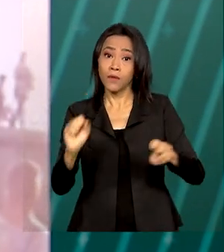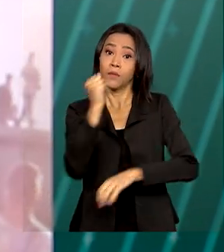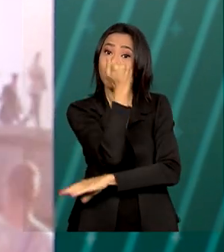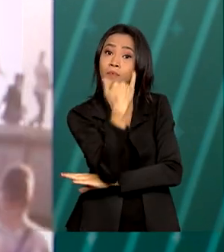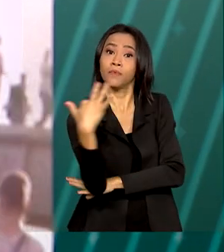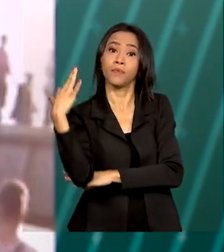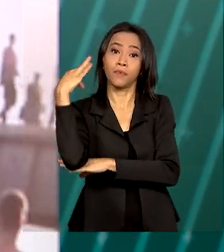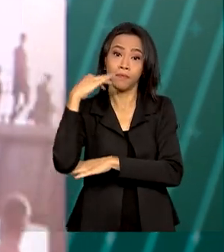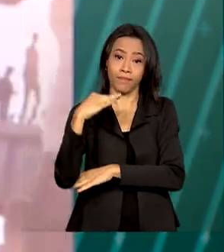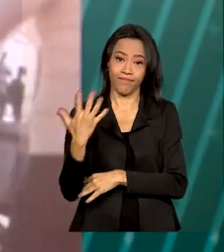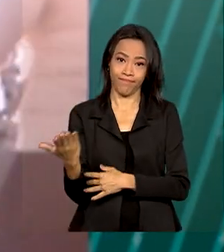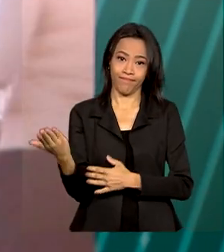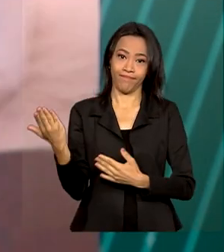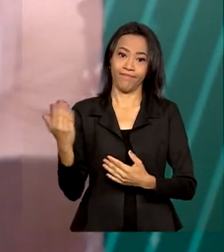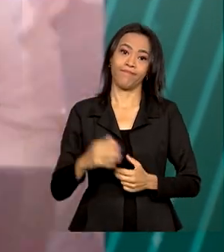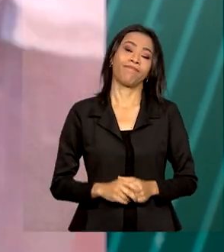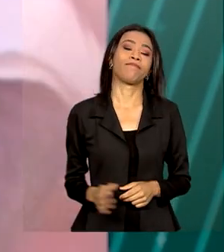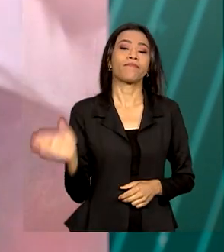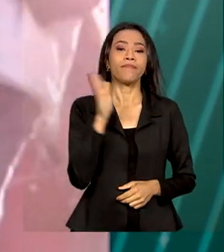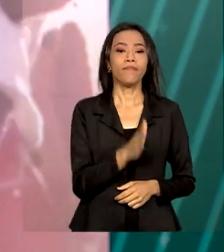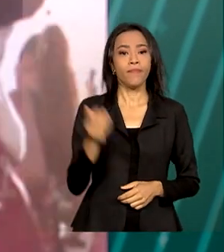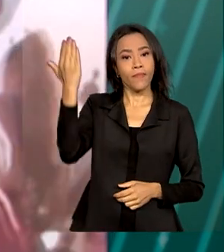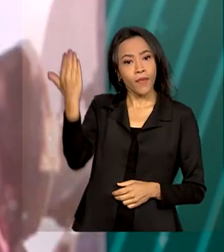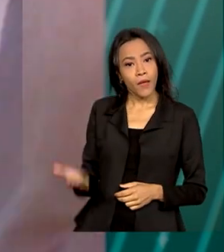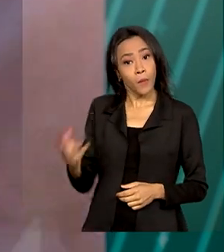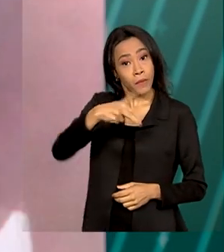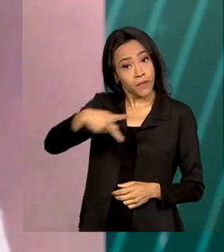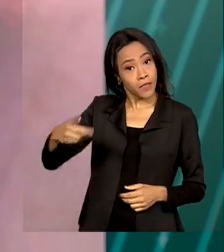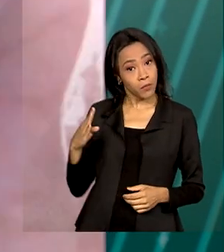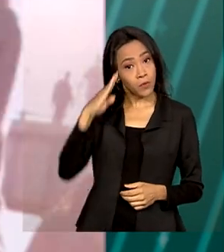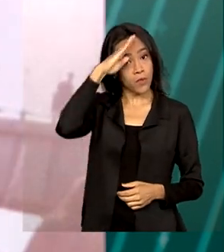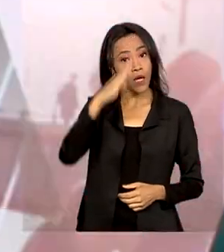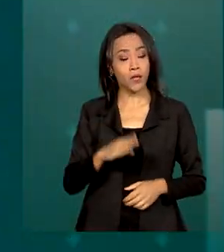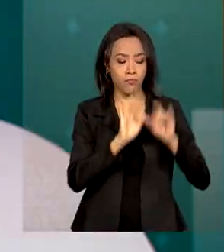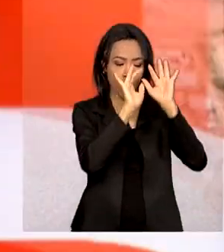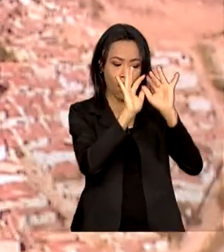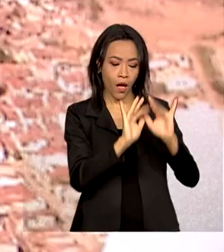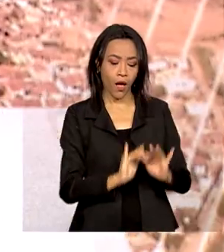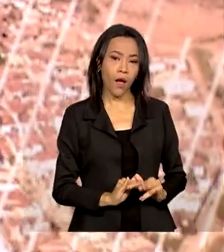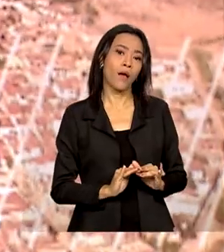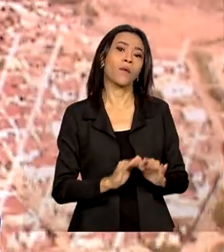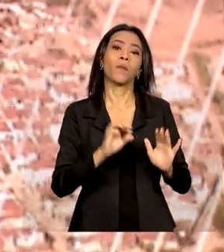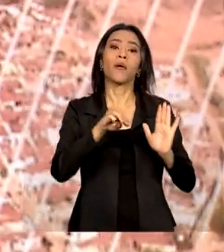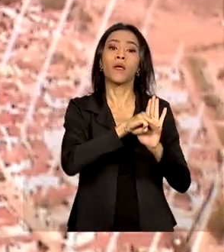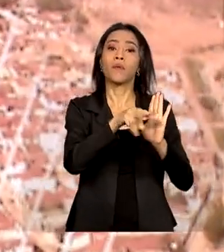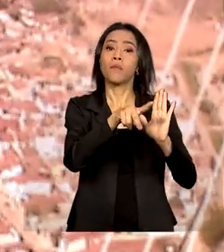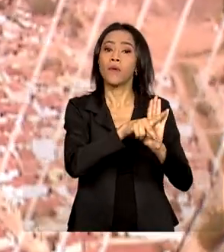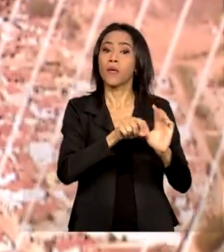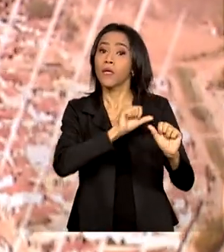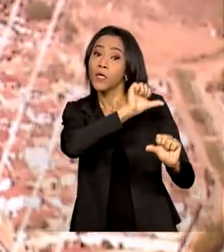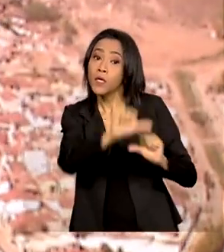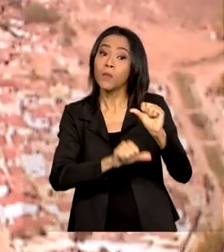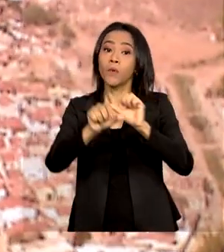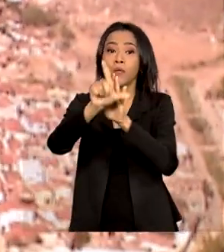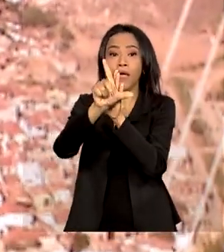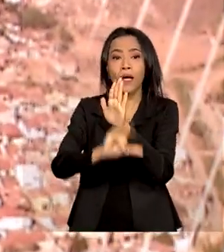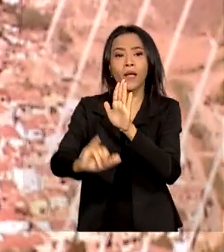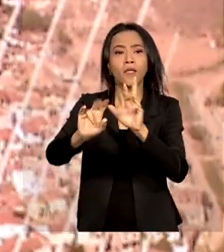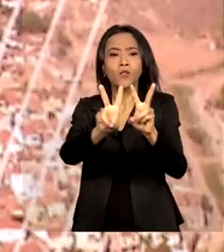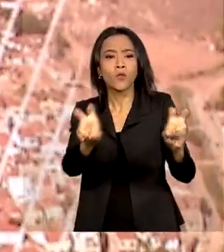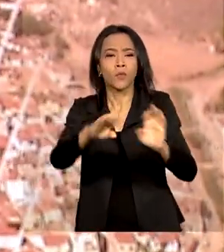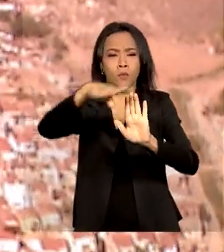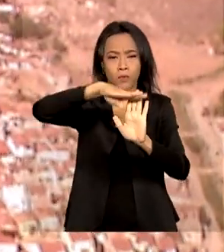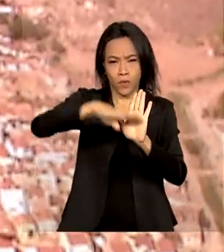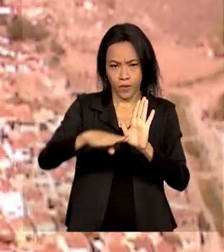O presidente Jair Bolsonaro editou uma medida provisória que altera a lei que institui o programa emergencial